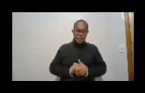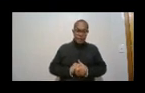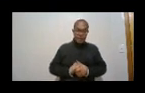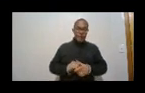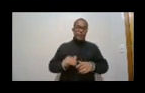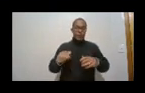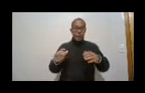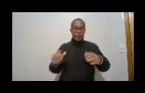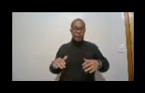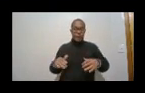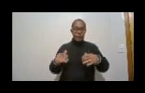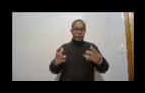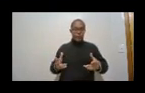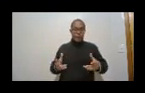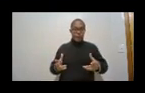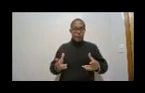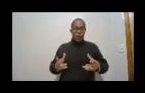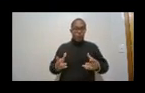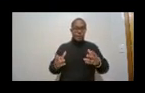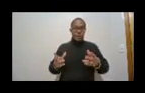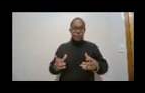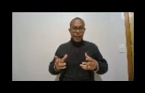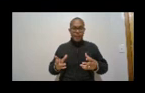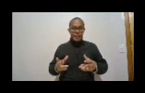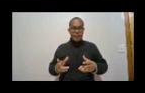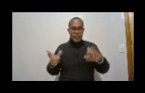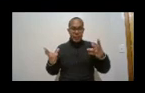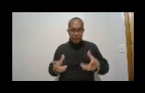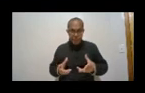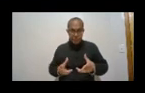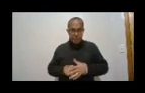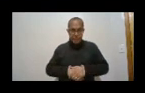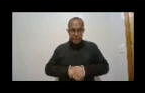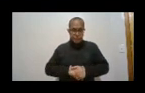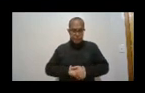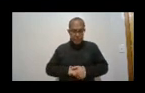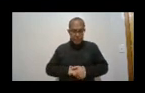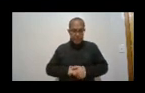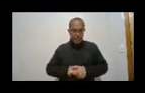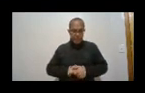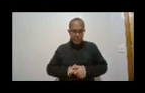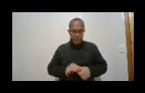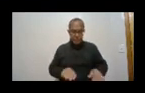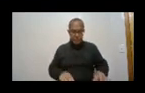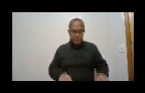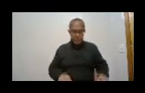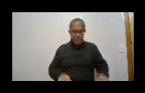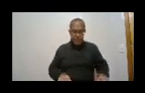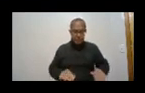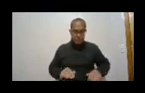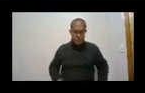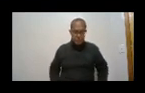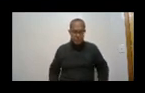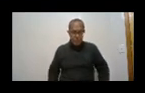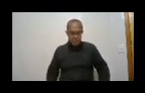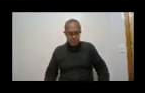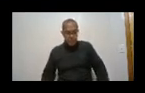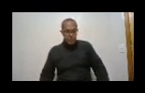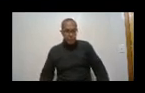produz taquicardia. O que é que eu quero dizer para os senhores? Quando a gente está pensando em efeito, em farmacodinâmica, é importante entender que a maioria